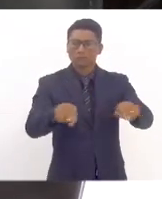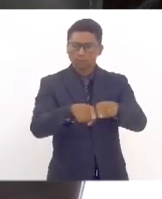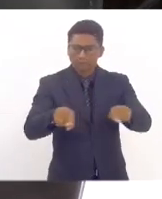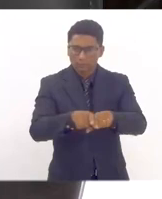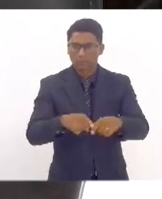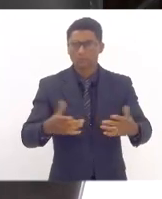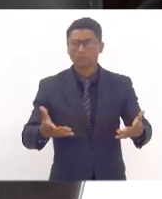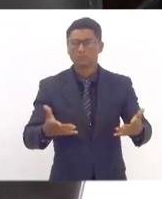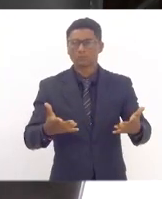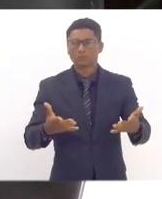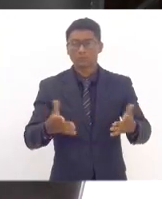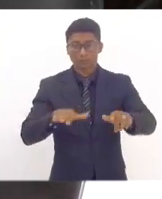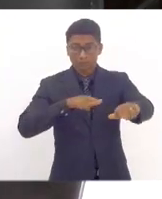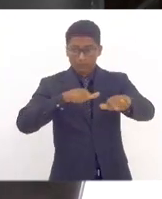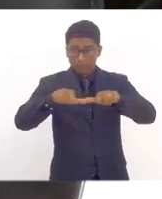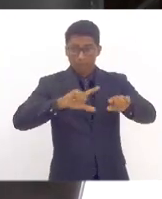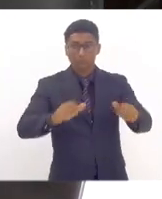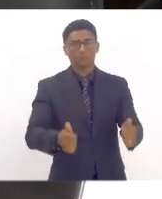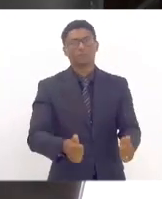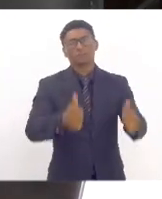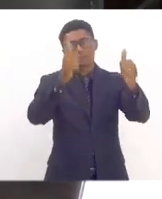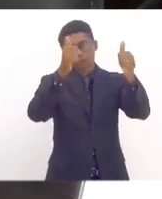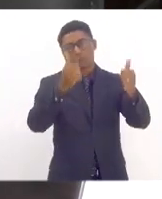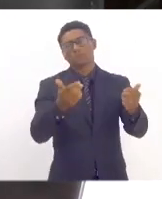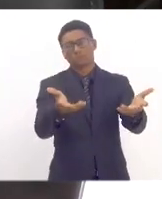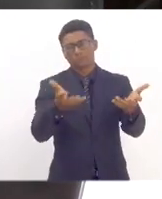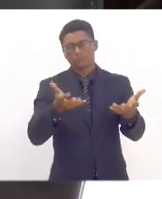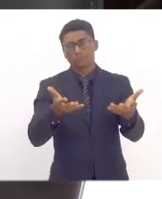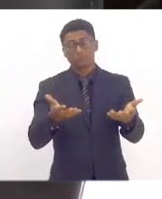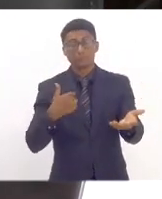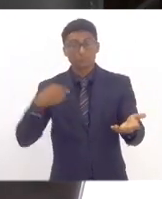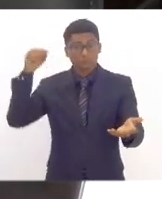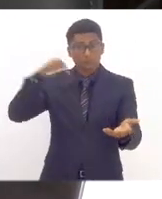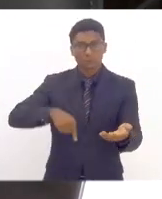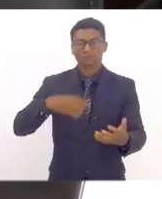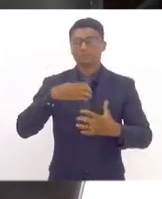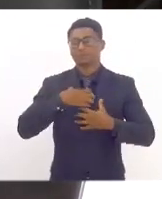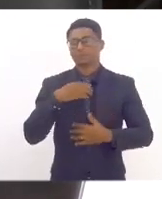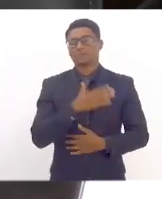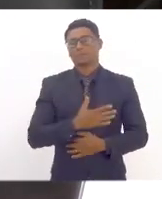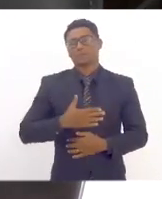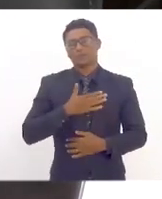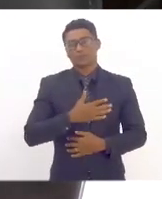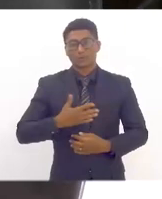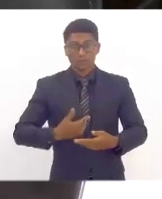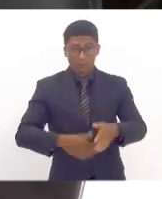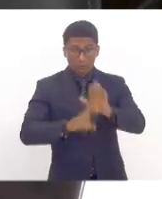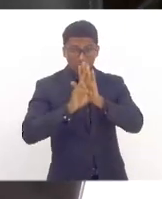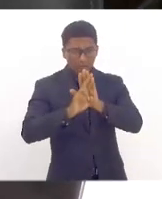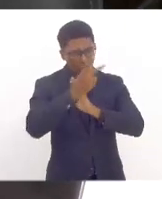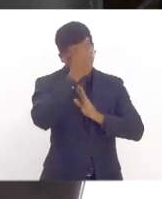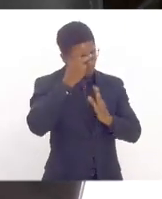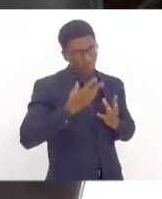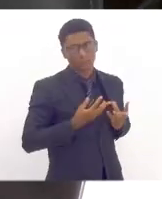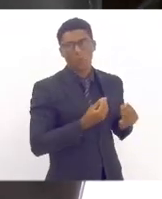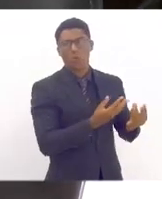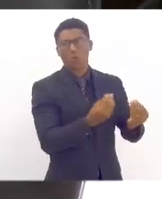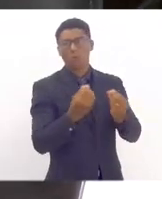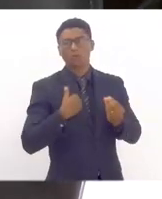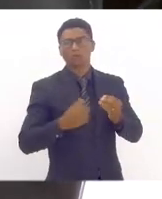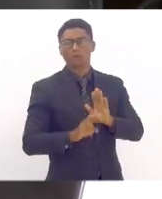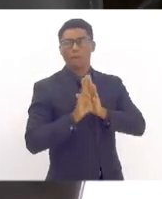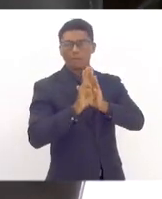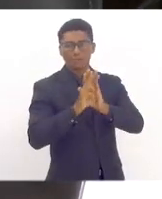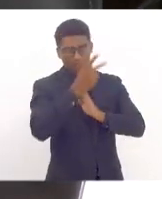dos nossos do nosso trabalho e É uma honra estar aqui representando tanta gente muito muito